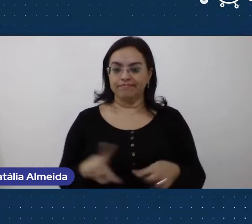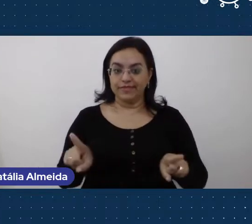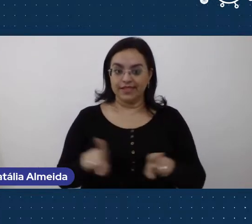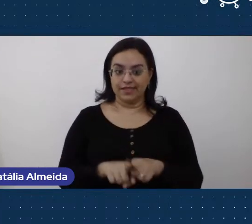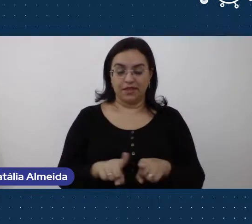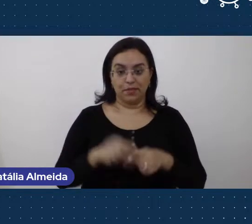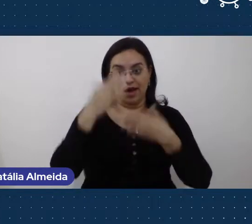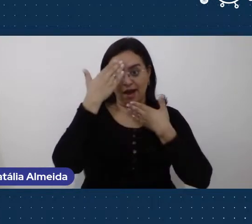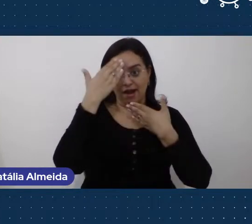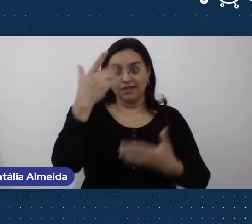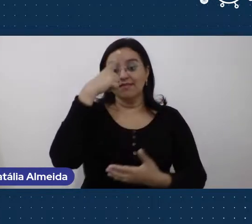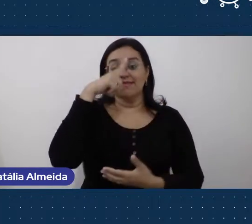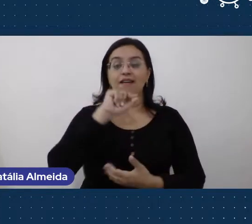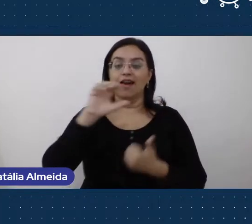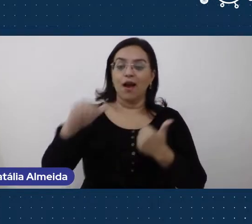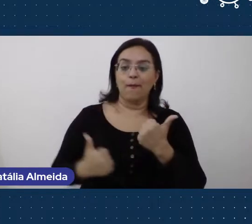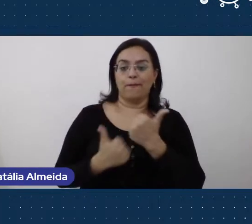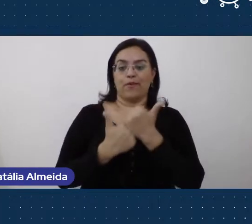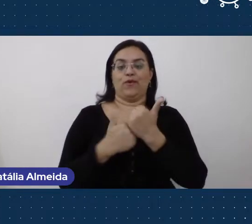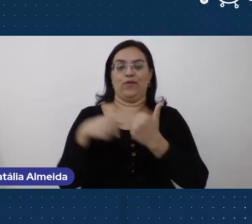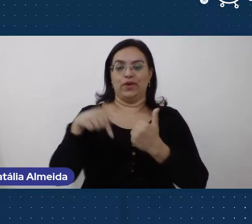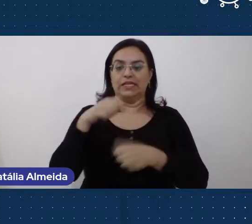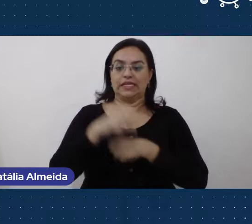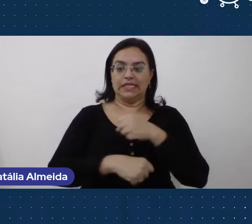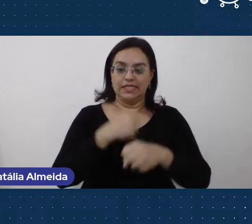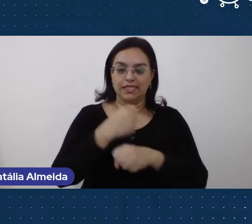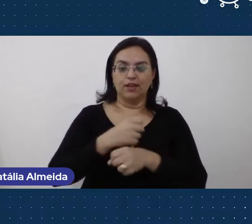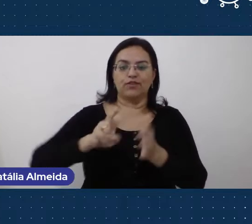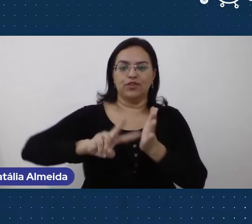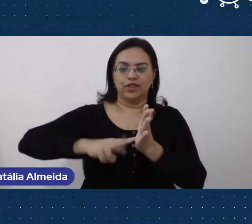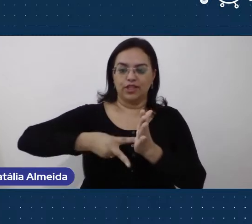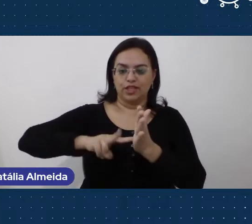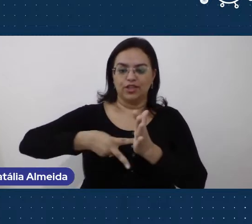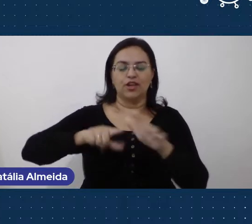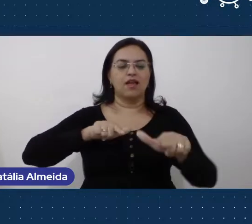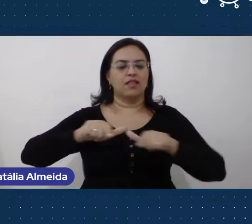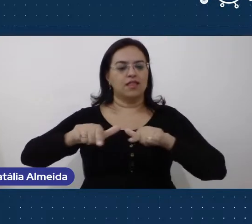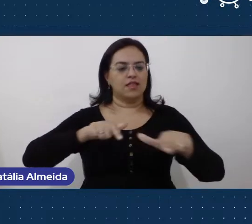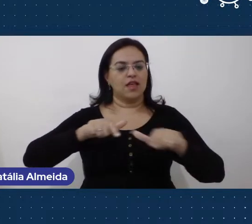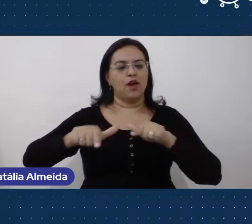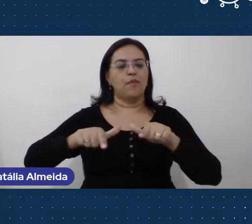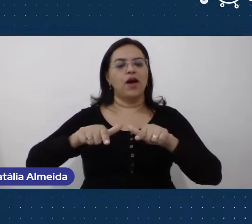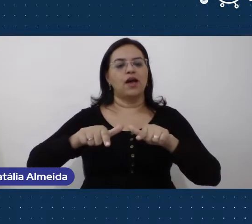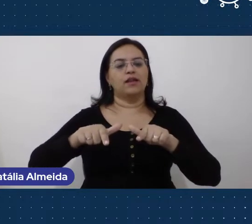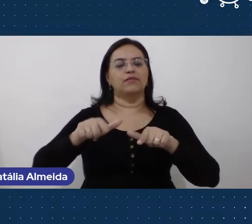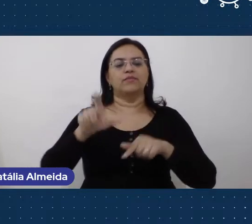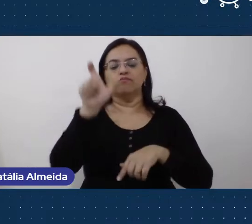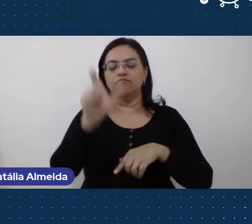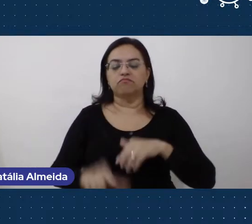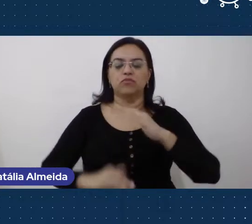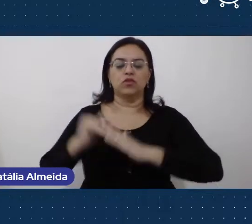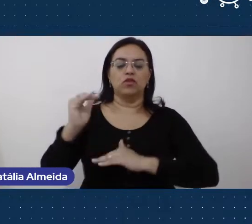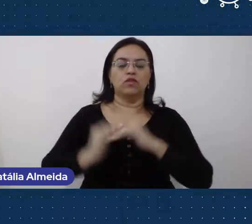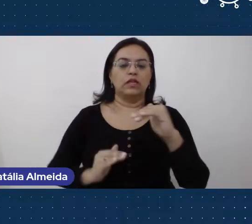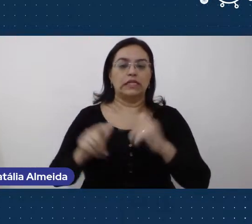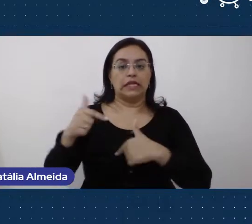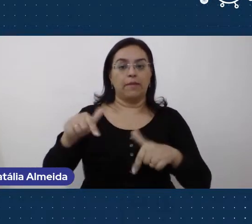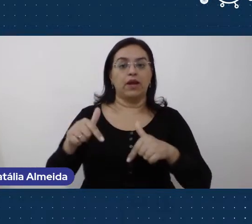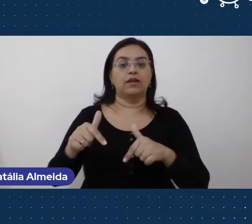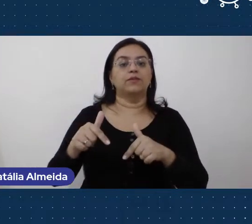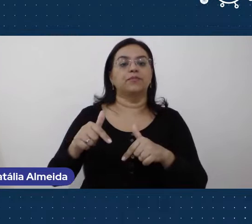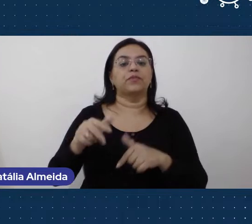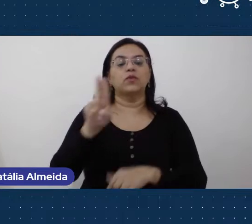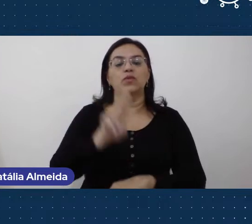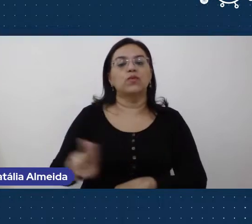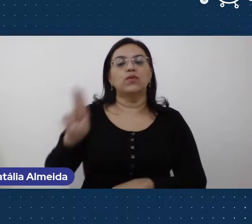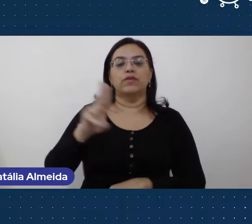apoiadores do evento, né, que esse ano são o Sindicato dos Trabalhadores das Universidades Federais do Ceará, o SINTUFSE, com a